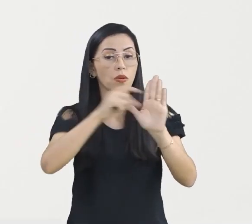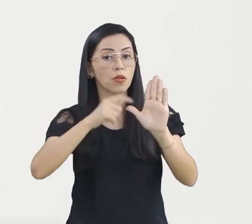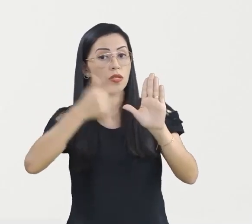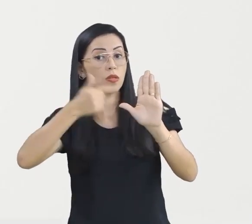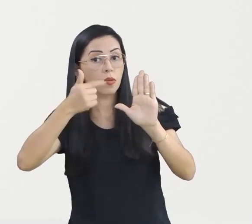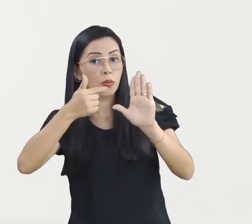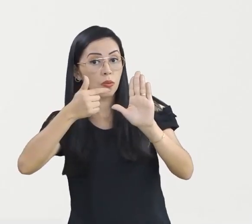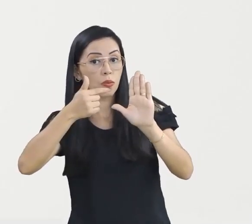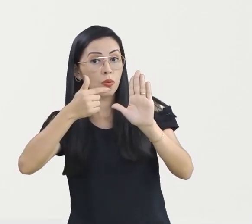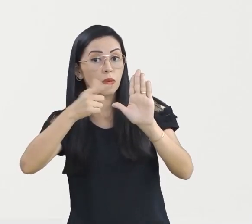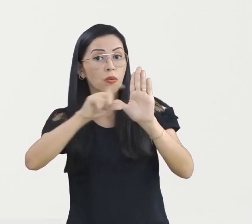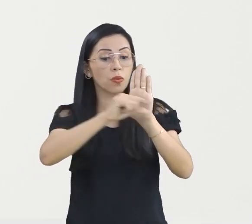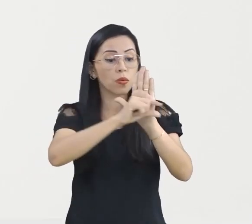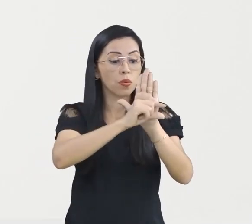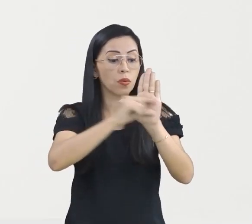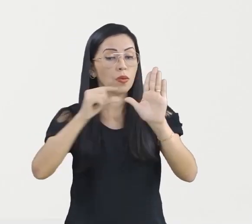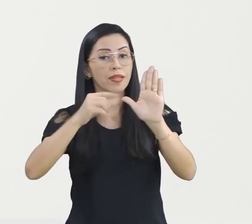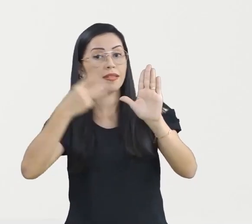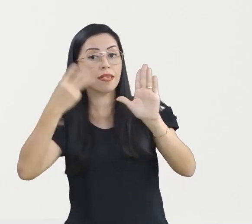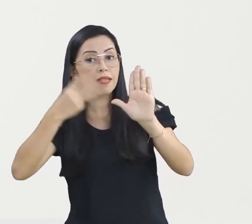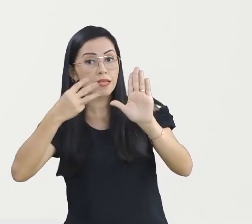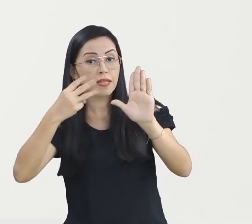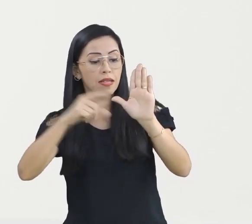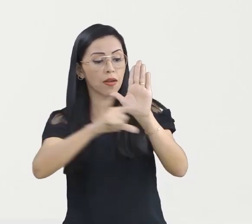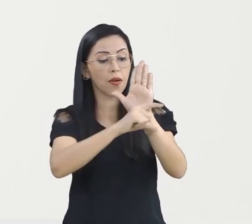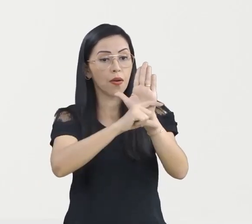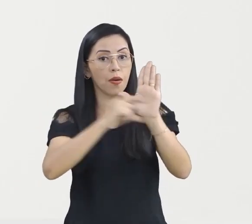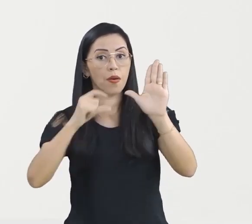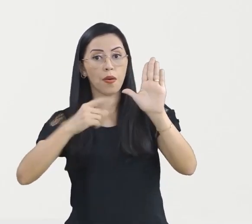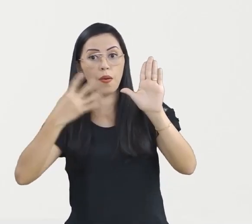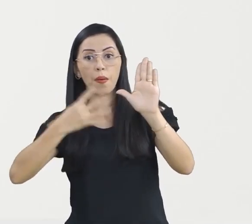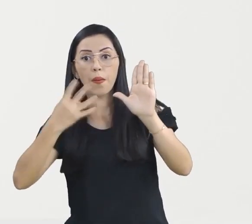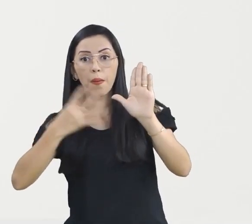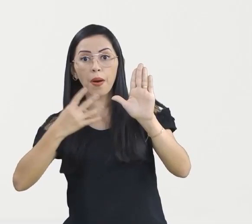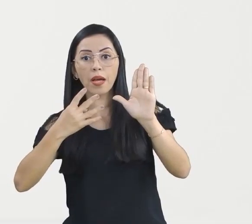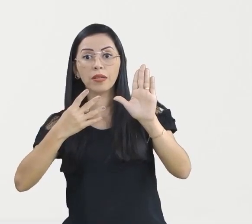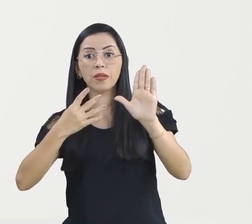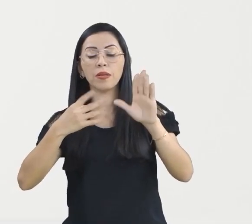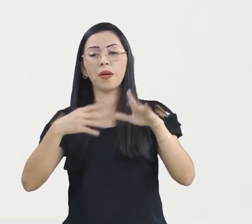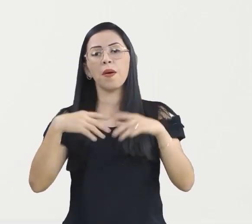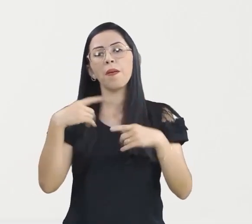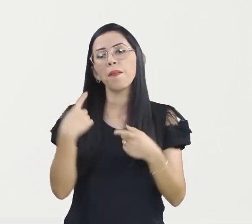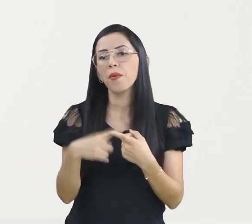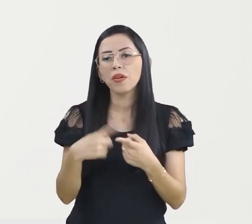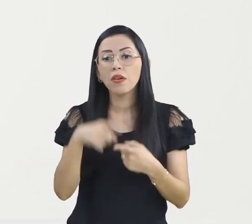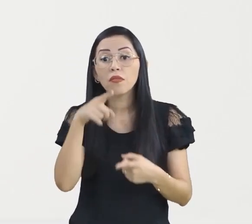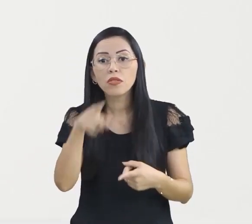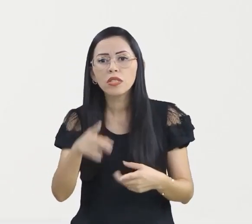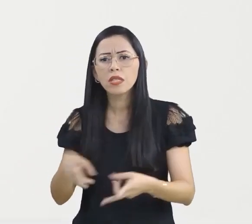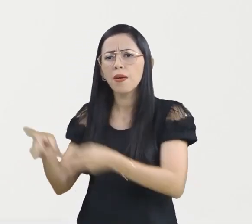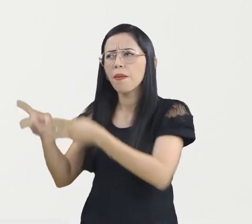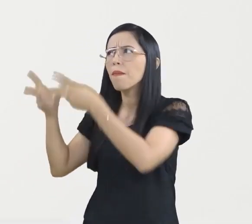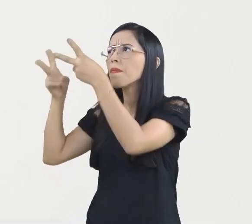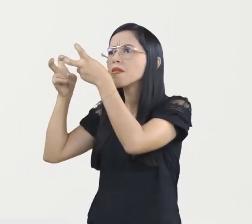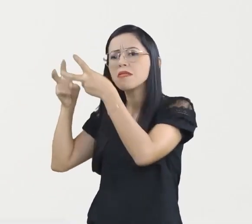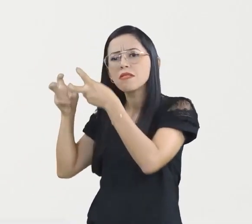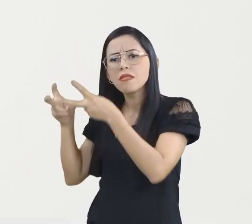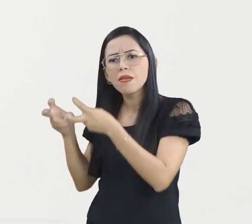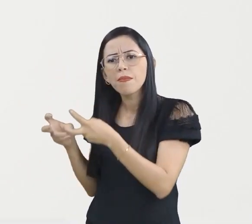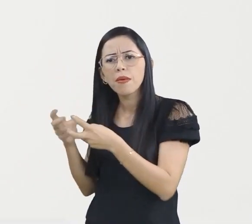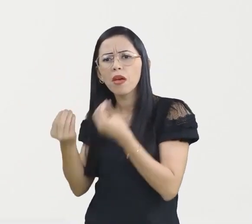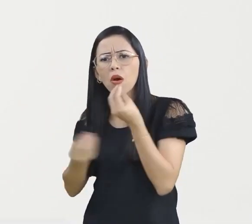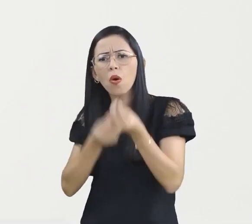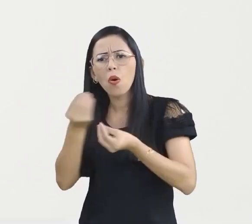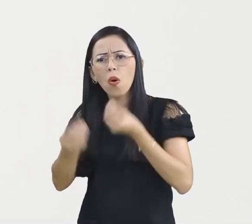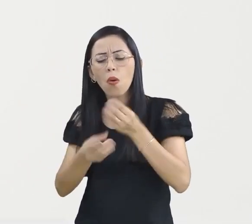parágrafo. Eu fiz questão de demarcar para vocês terem uma ideia de como o parágrafo vem organizado na folha de caderno